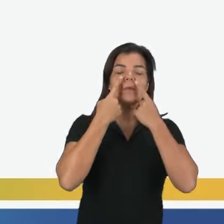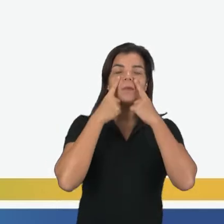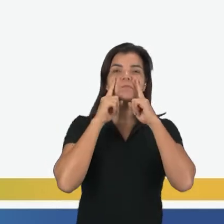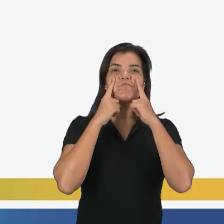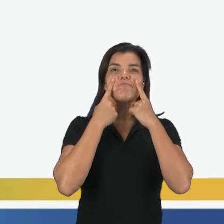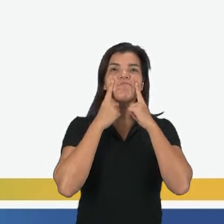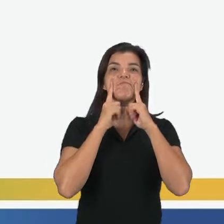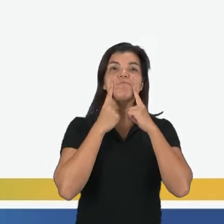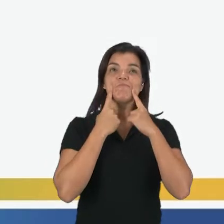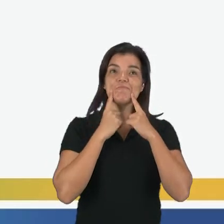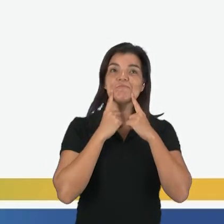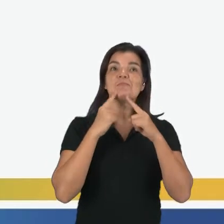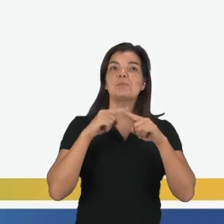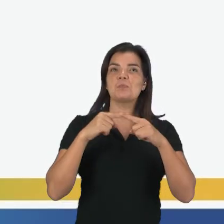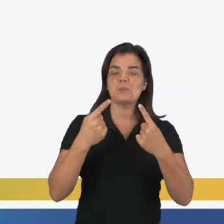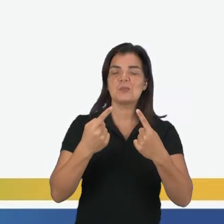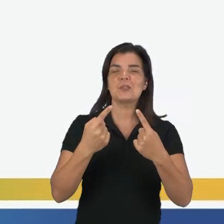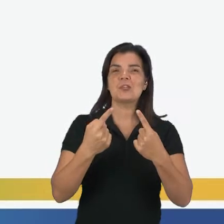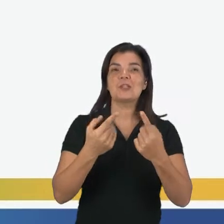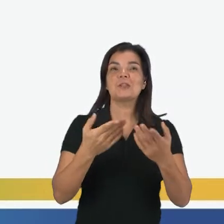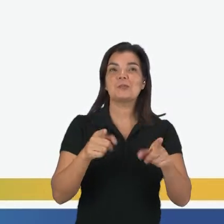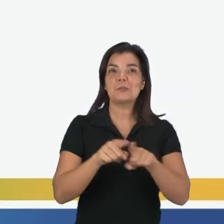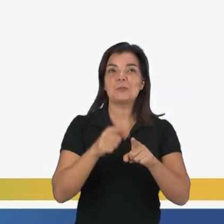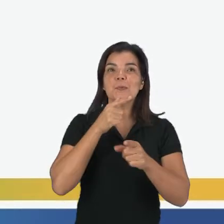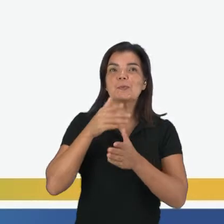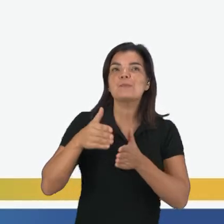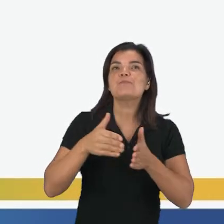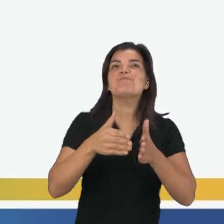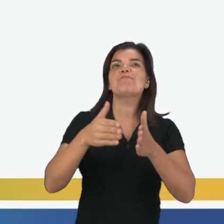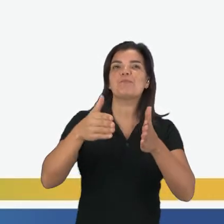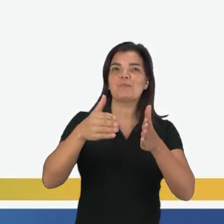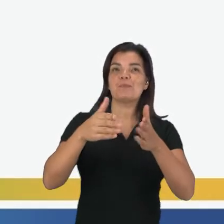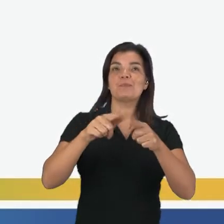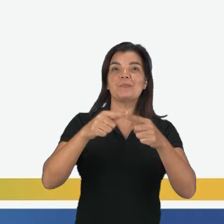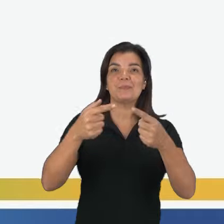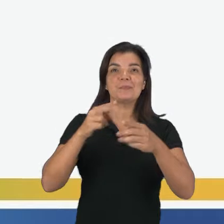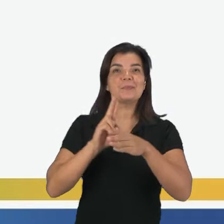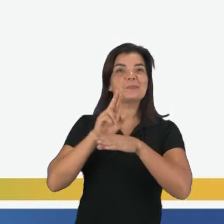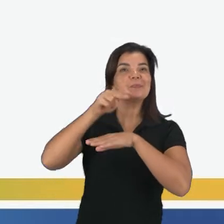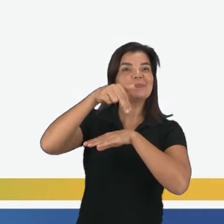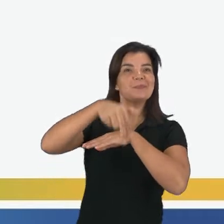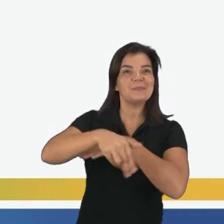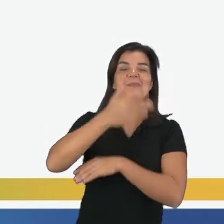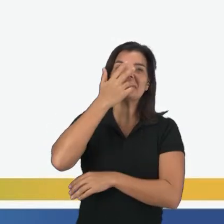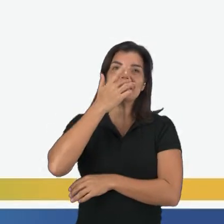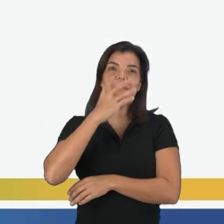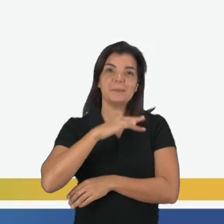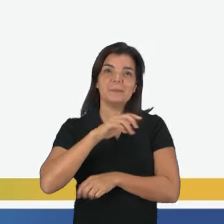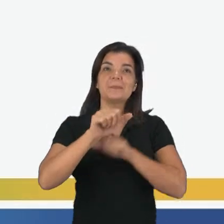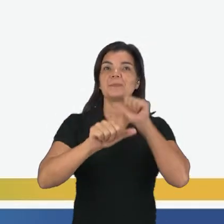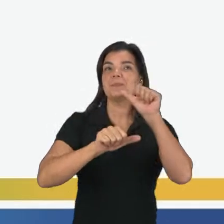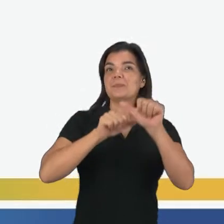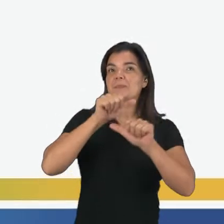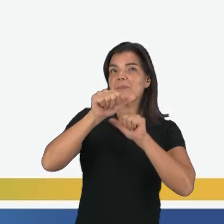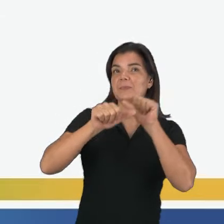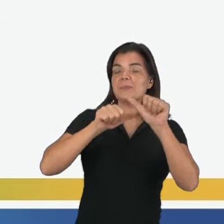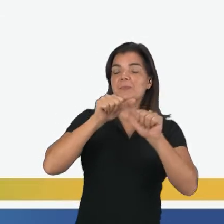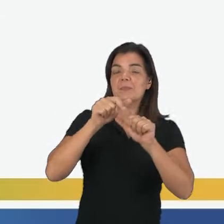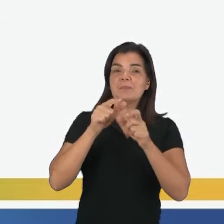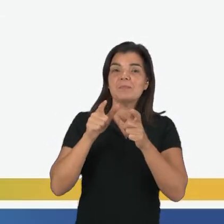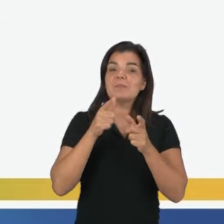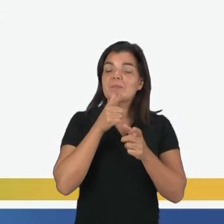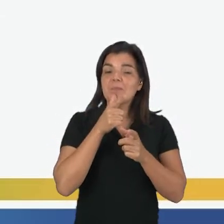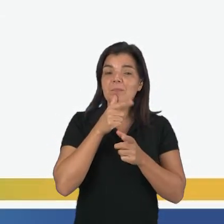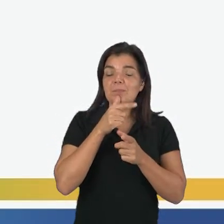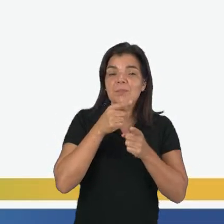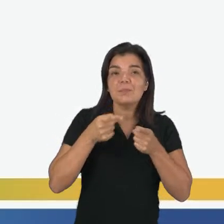disso, lágrimas vêm aos olhos, pois aquele majestoso rio, palco das nossas peraltices de criança, transformou-se